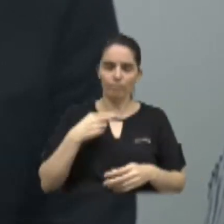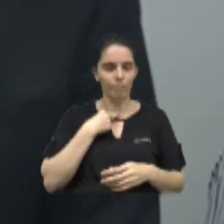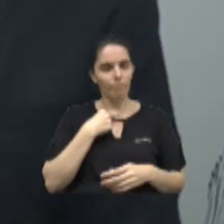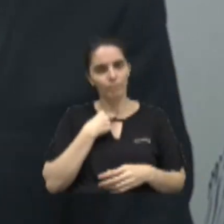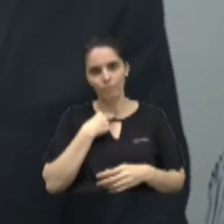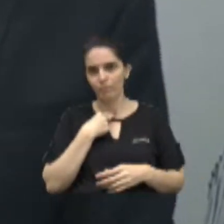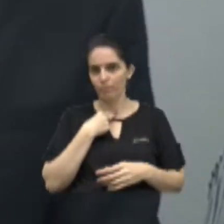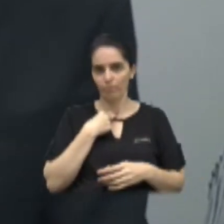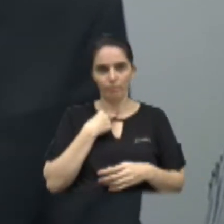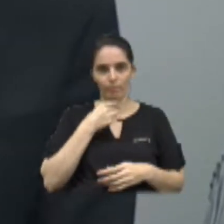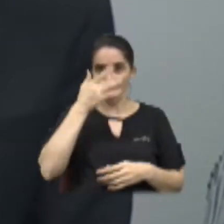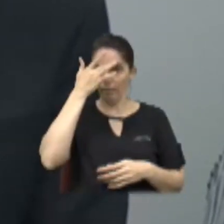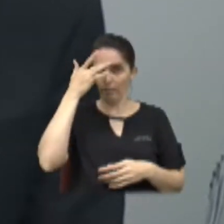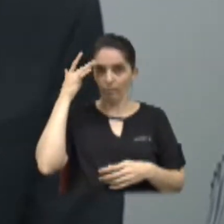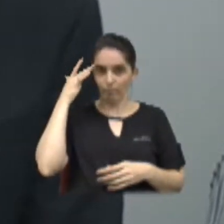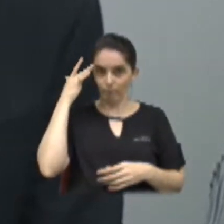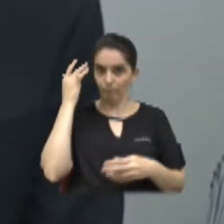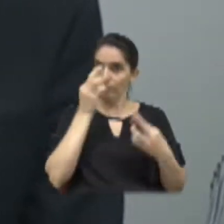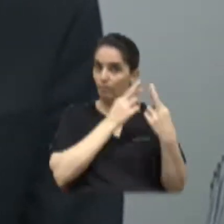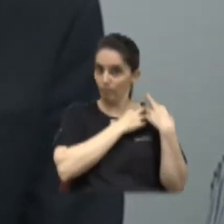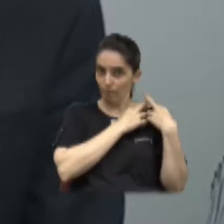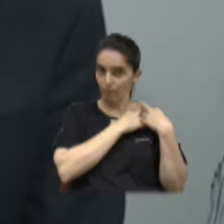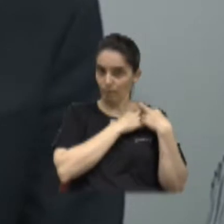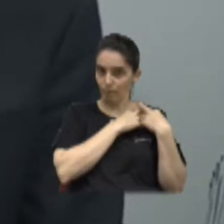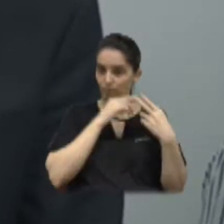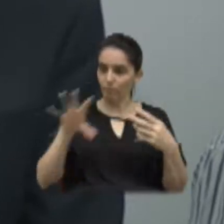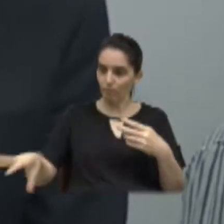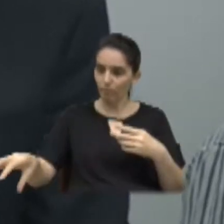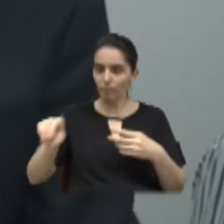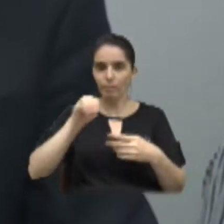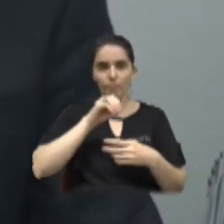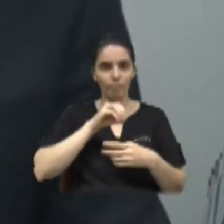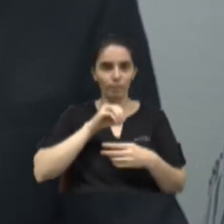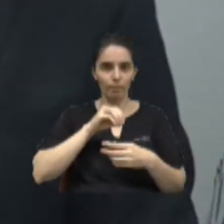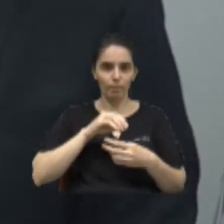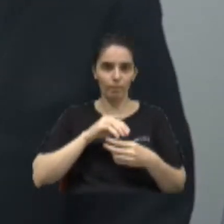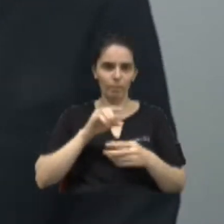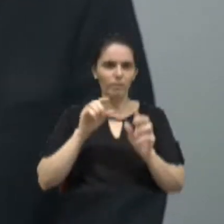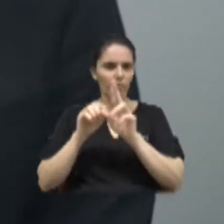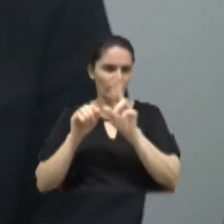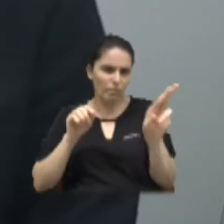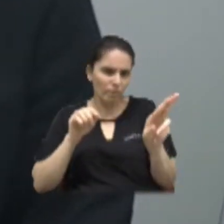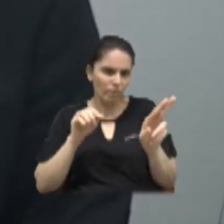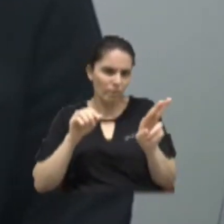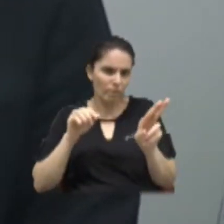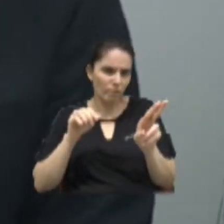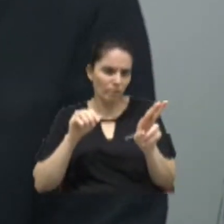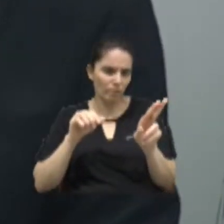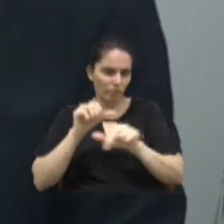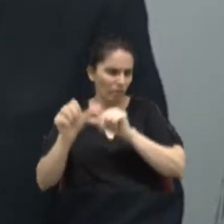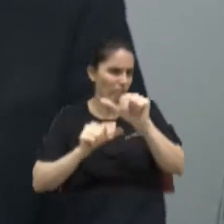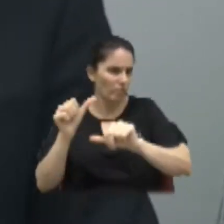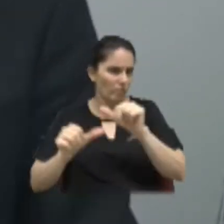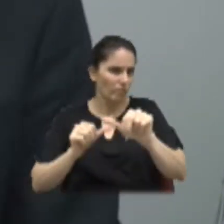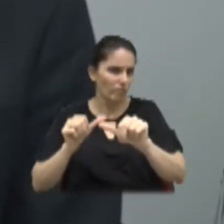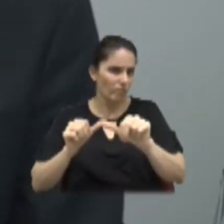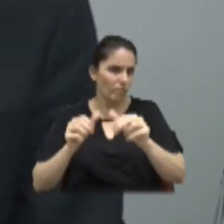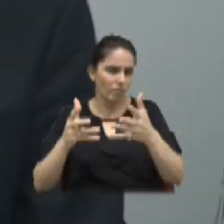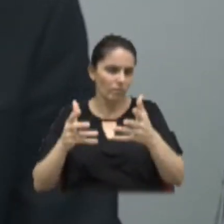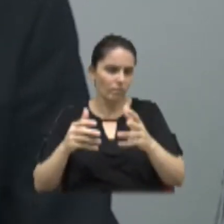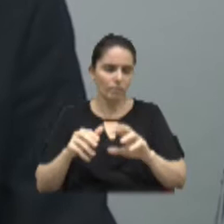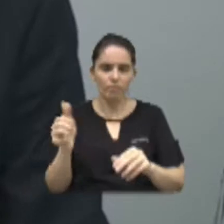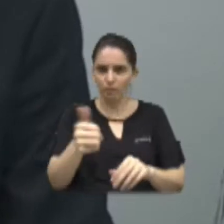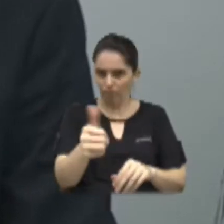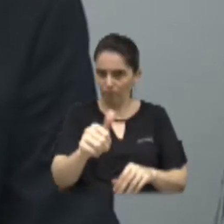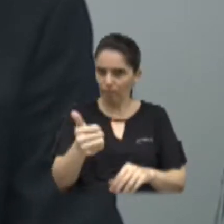coleta, tem então lixeiro, acho que ainda continua sendo chamado lixeiro, eu não sei se mudou o nome, coletor de lixo. Porque muda tanto o nome, a